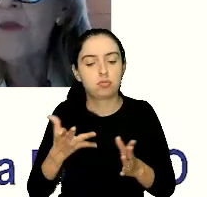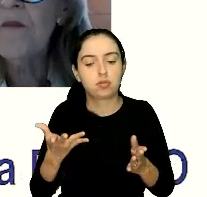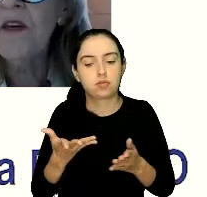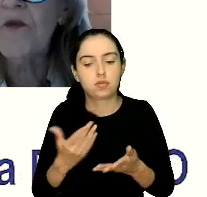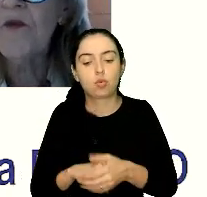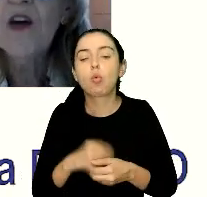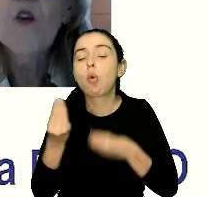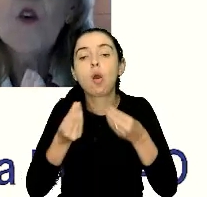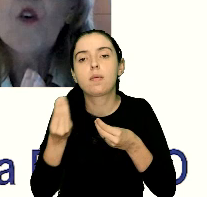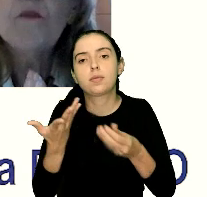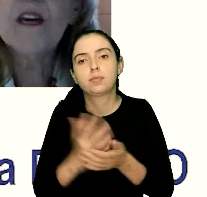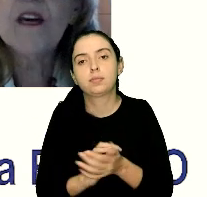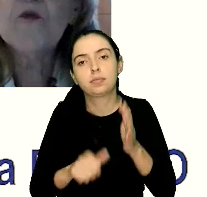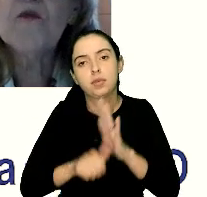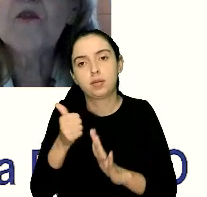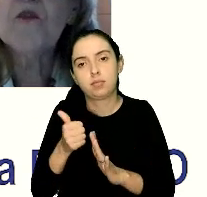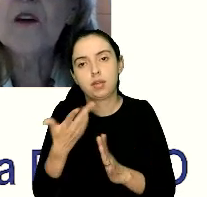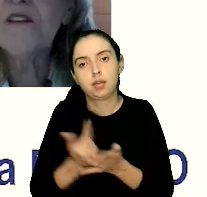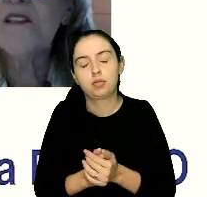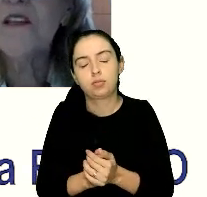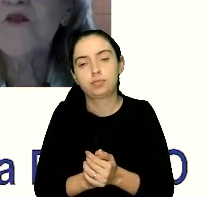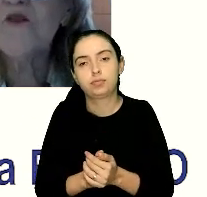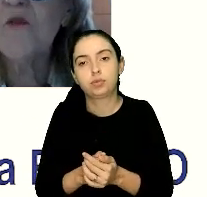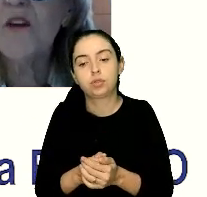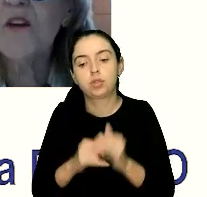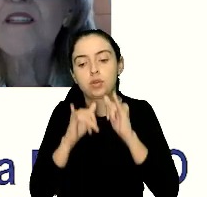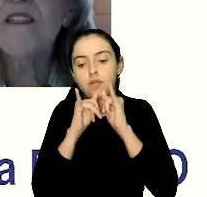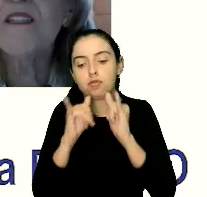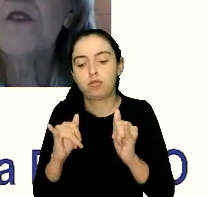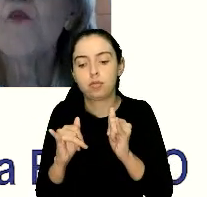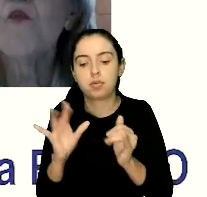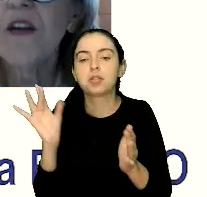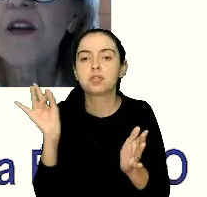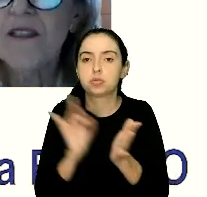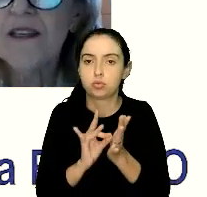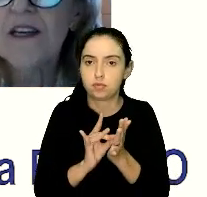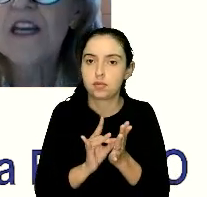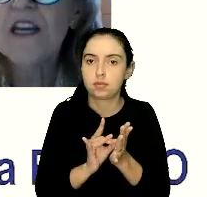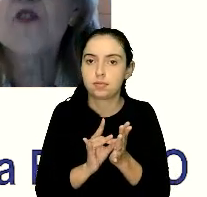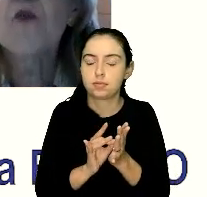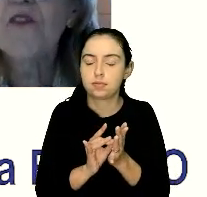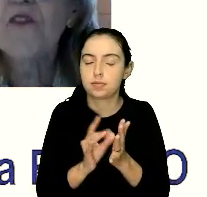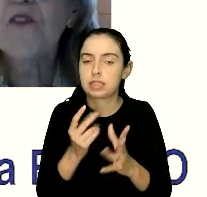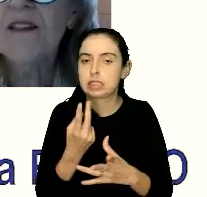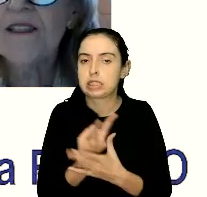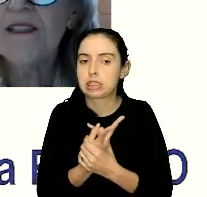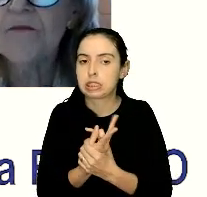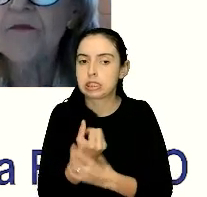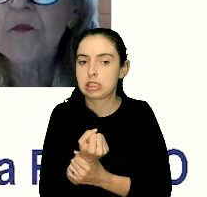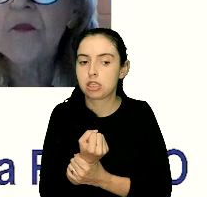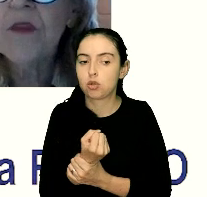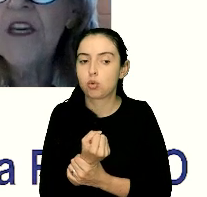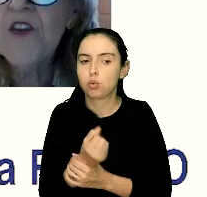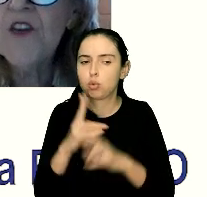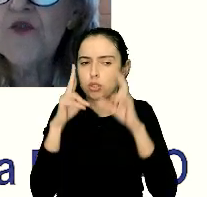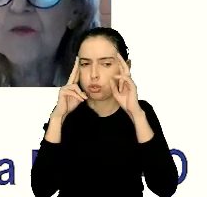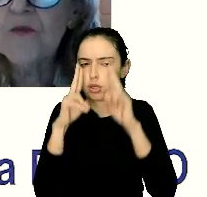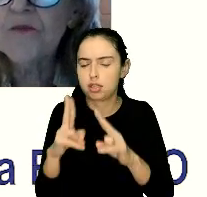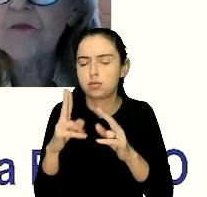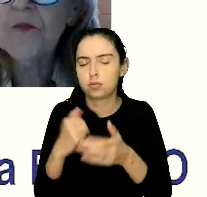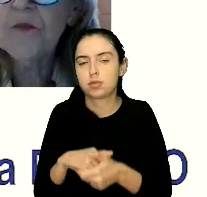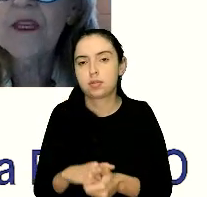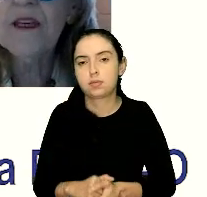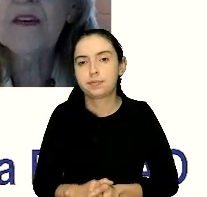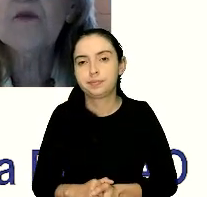Como? Primeiro, obtendo informações que sejam informações seguras e de confiança.